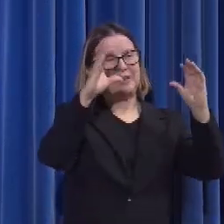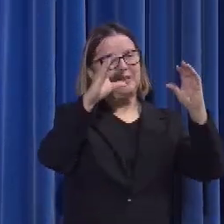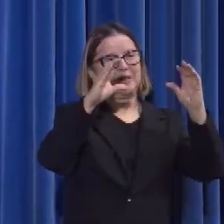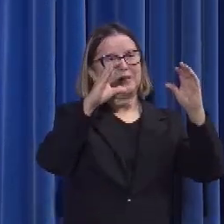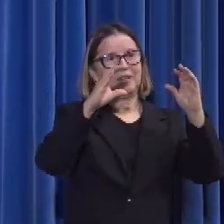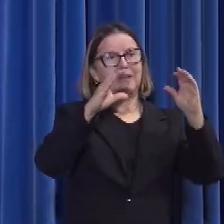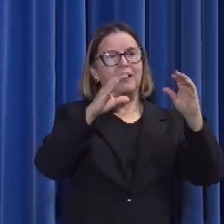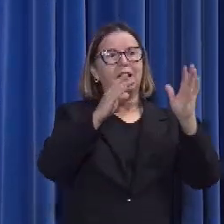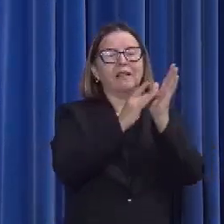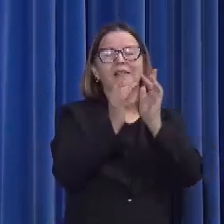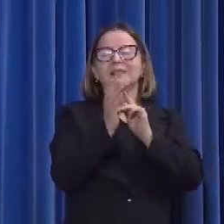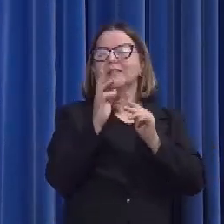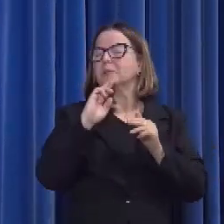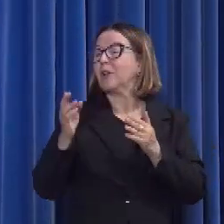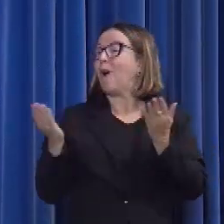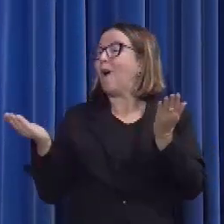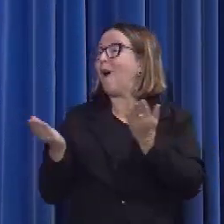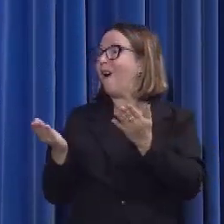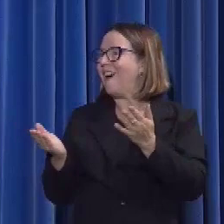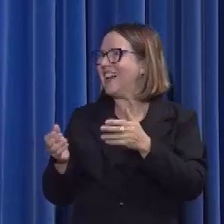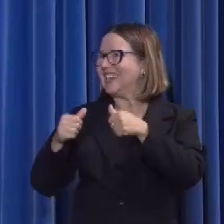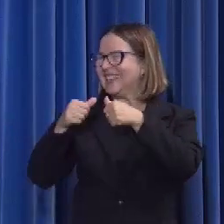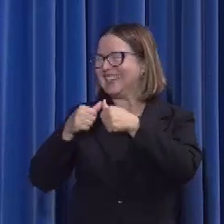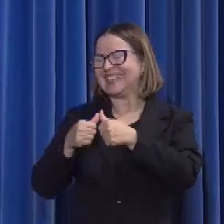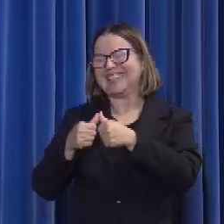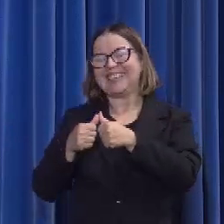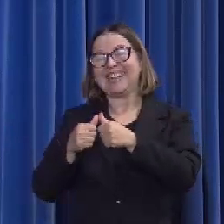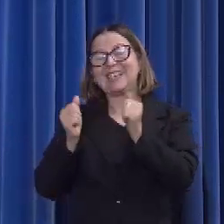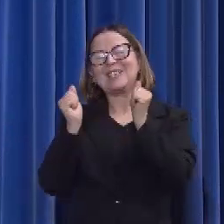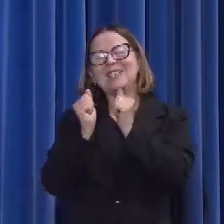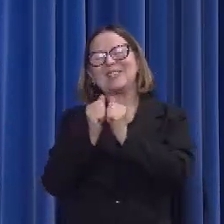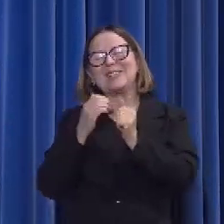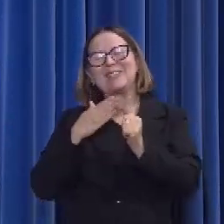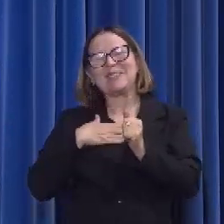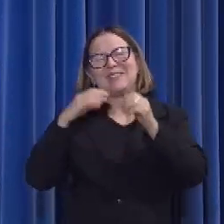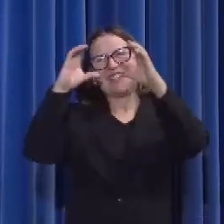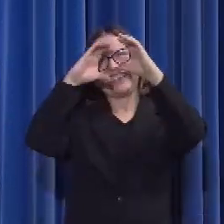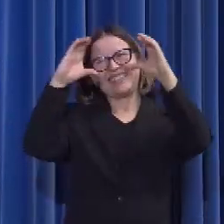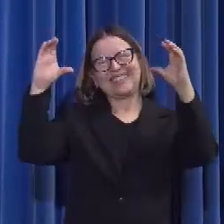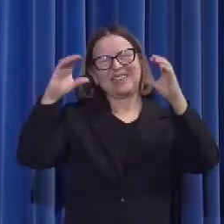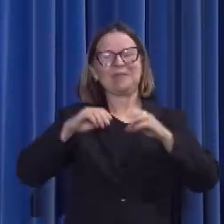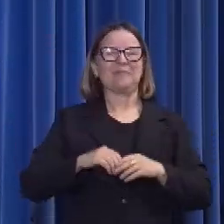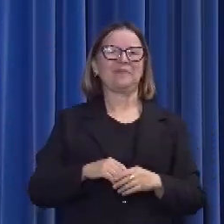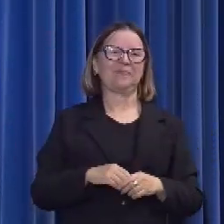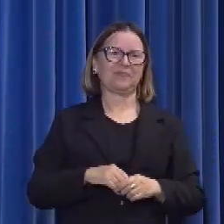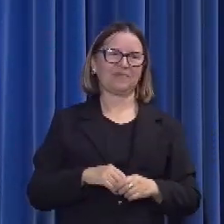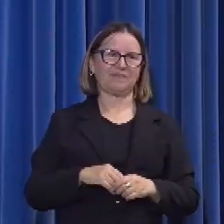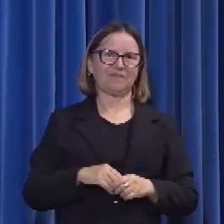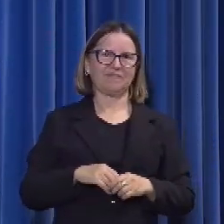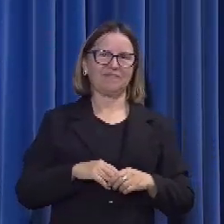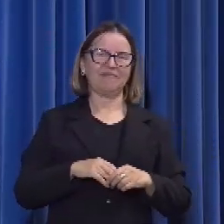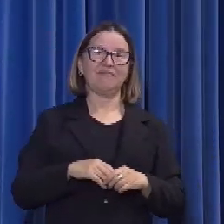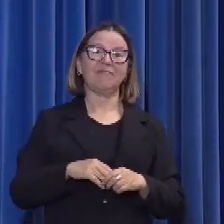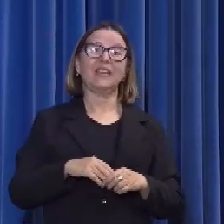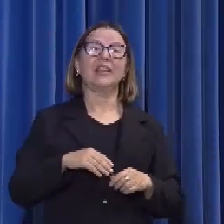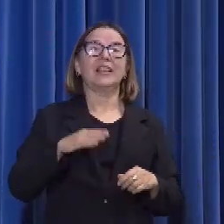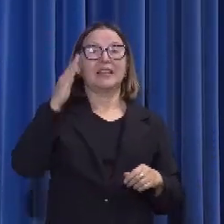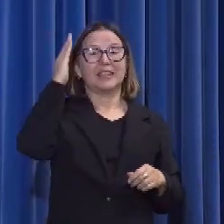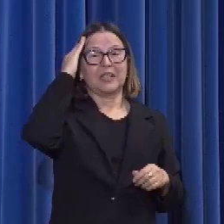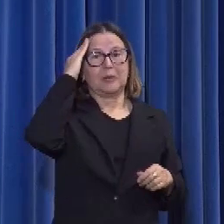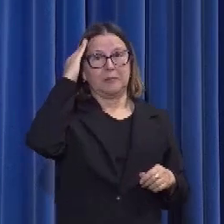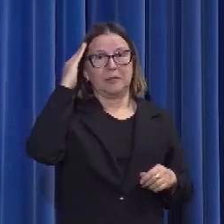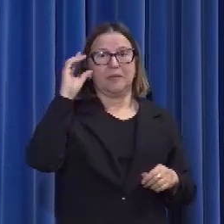está na presença do Senhor. Depois vai ter novos céus e nova terra,